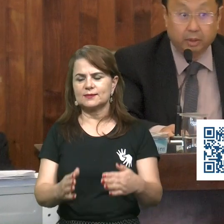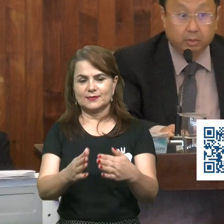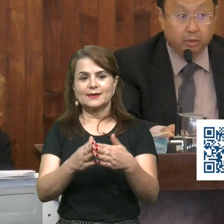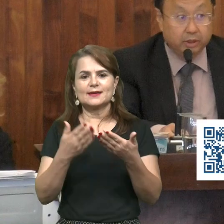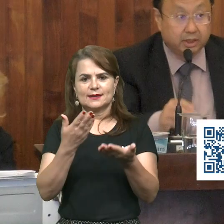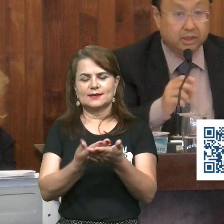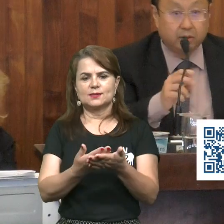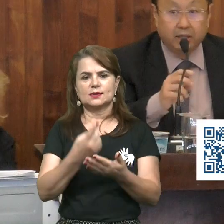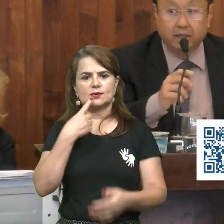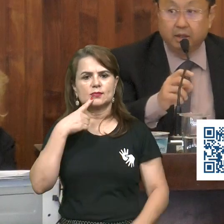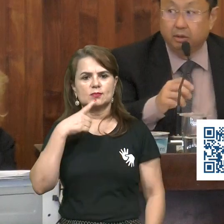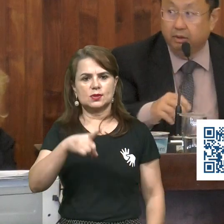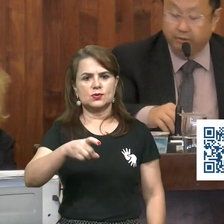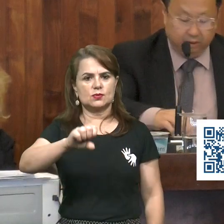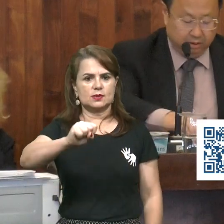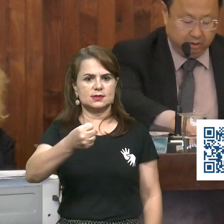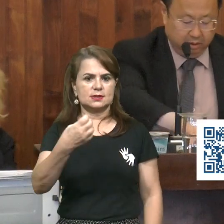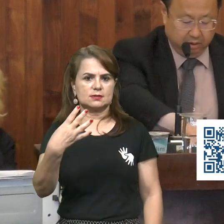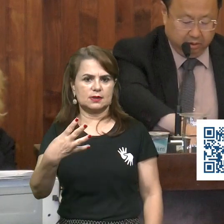Requerimento